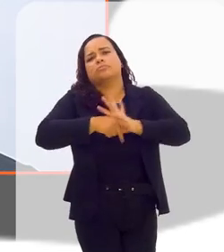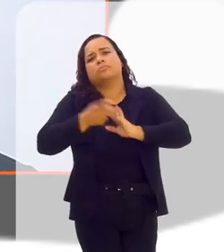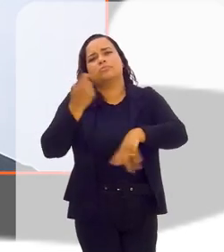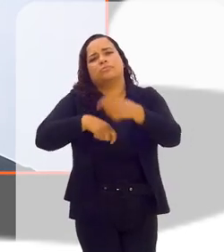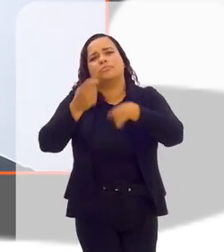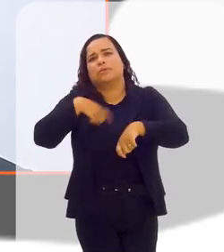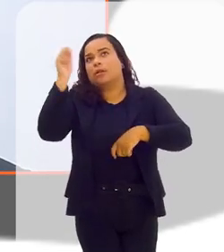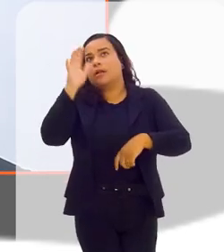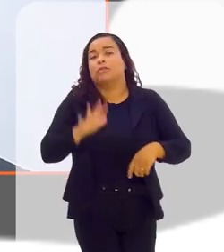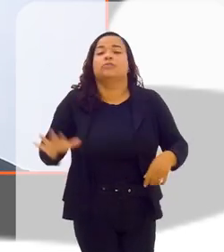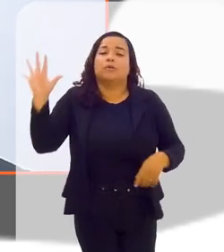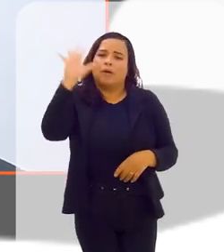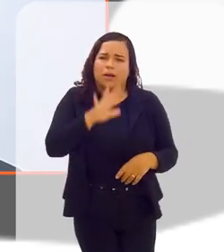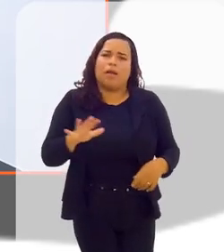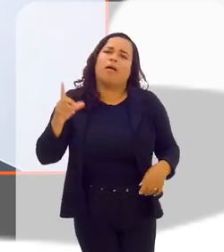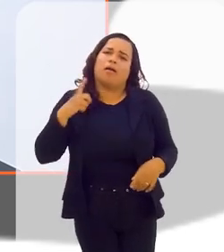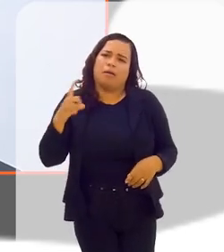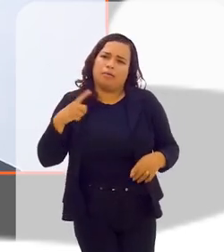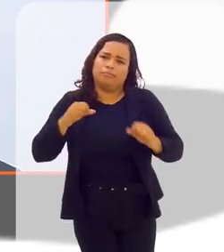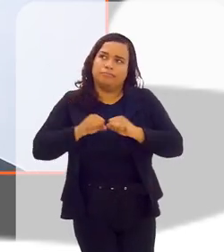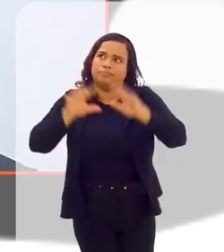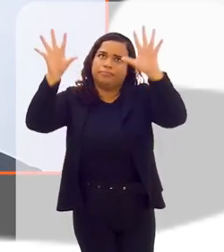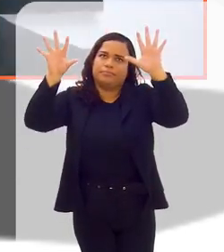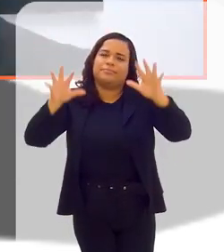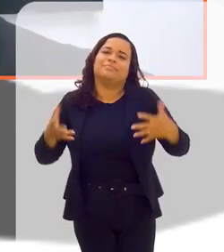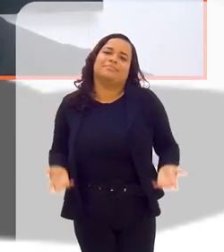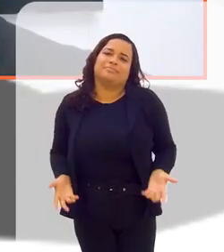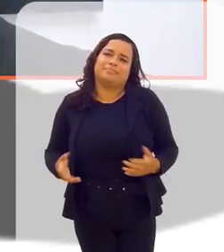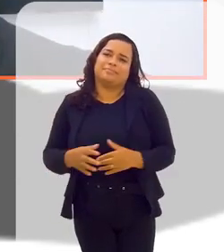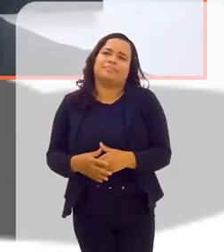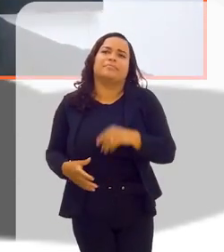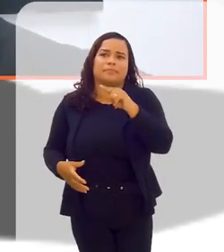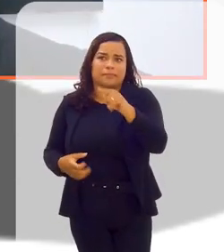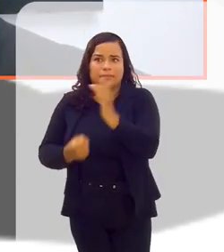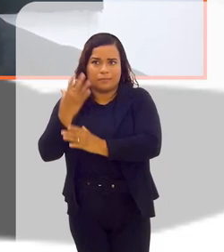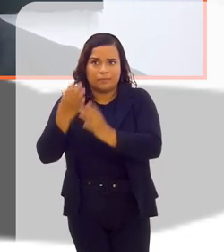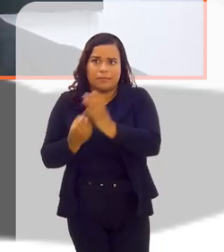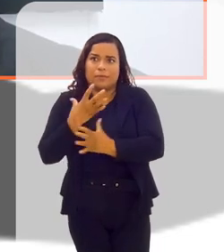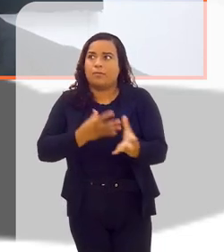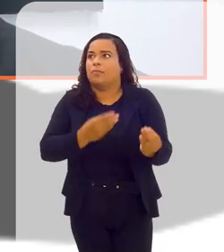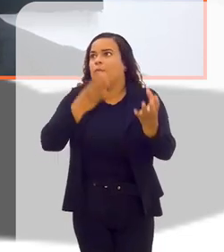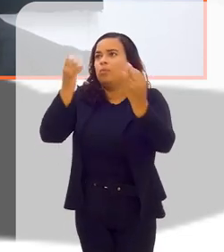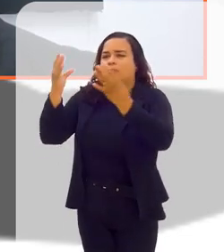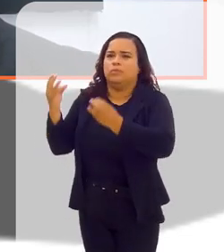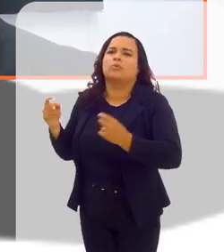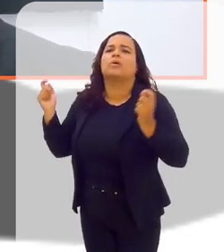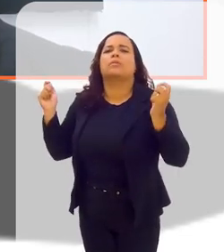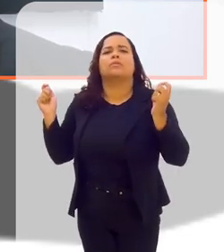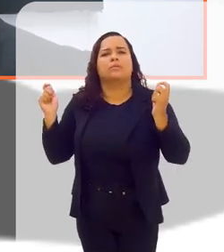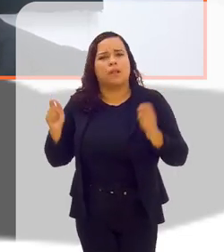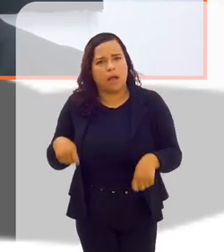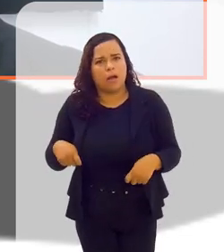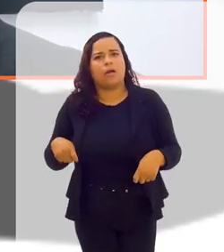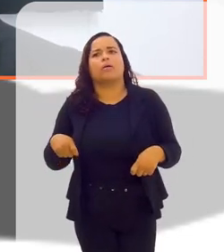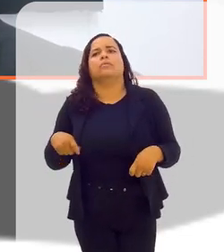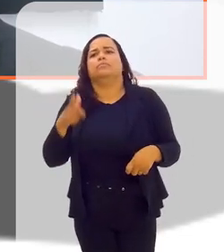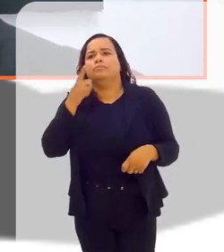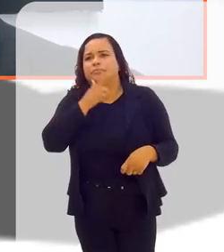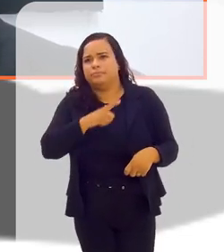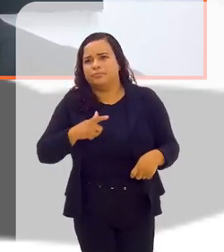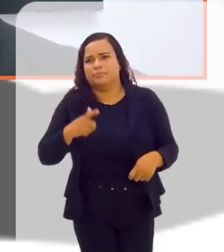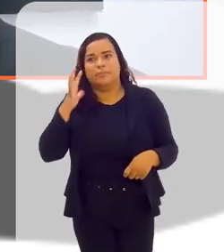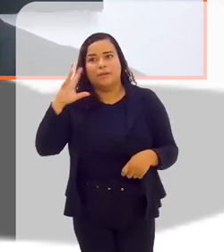Então, no nossa expansão era a nível nacional, né? Inclusive, Ah, a gente entendi. Então você buscou. produzia para tanta gente que tinha